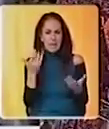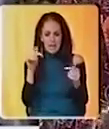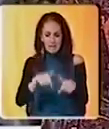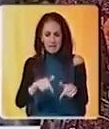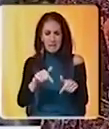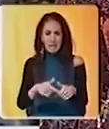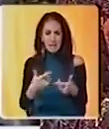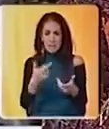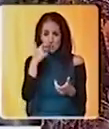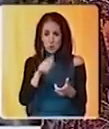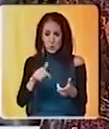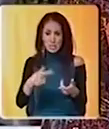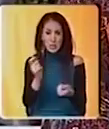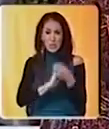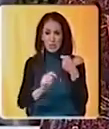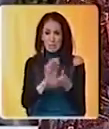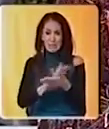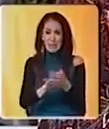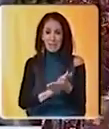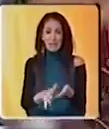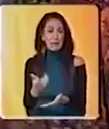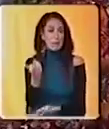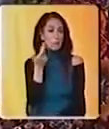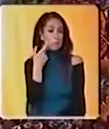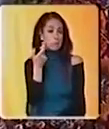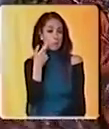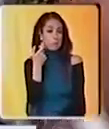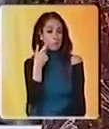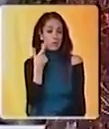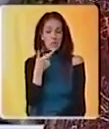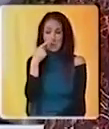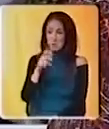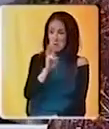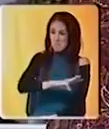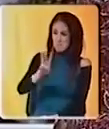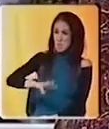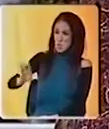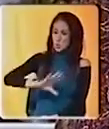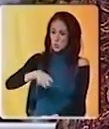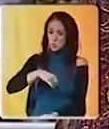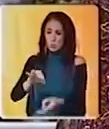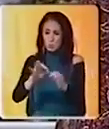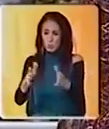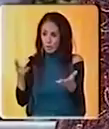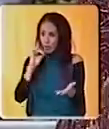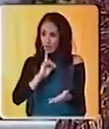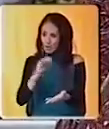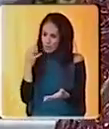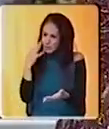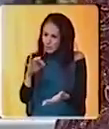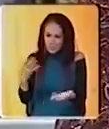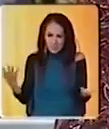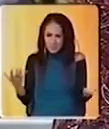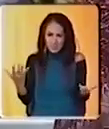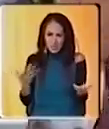cá certas pessoas que não vendem nada e são tão cheias de si, depois temos alguém que vende milhões em todo o mundo e é de uma grande simplicidade ao